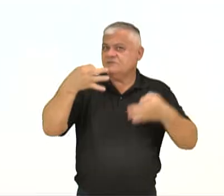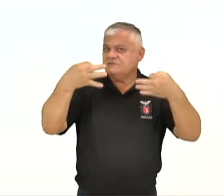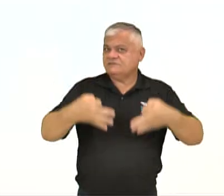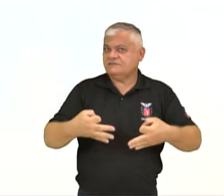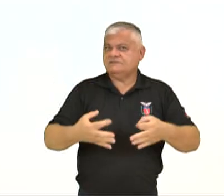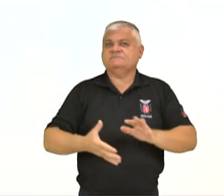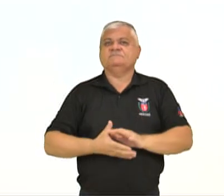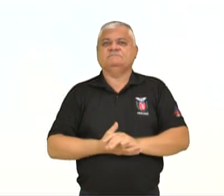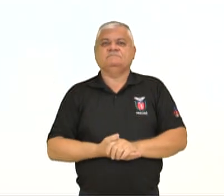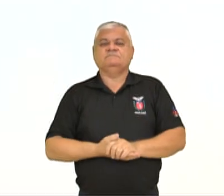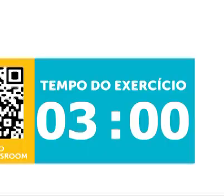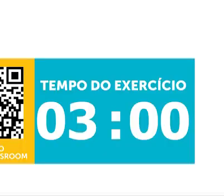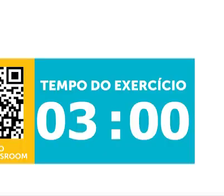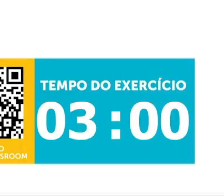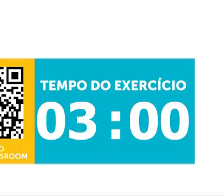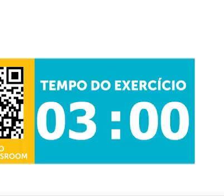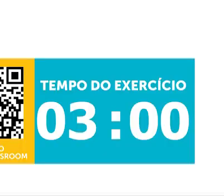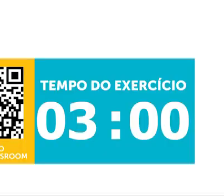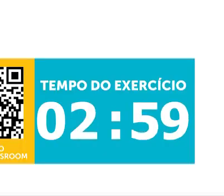correta.